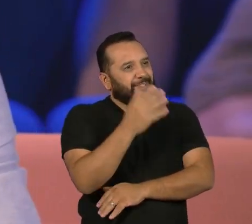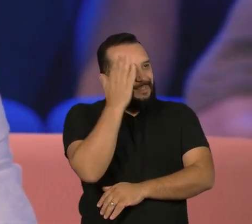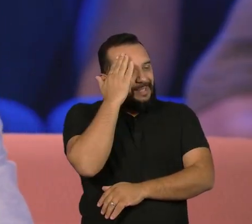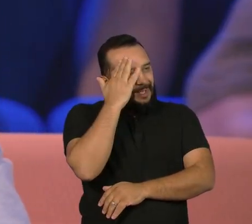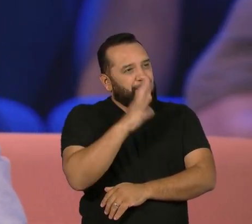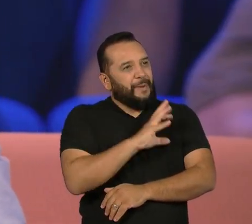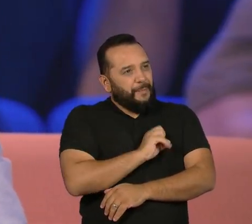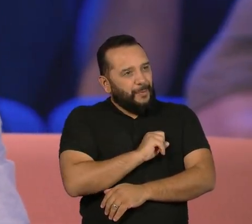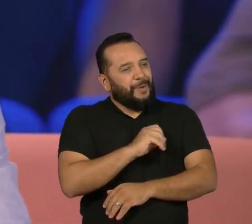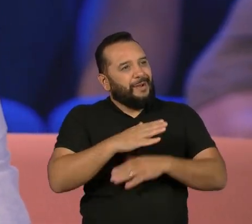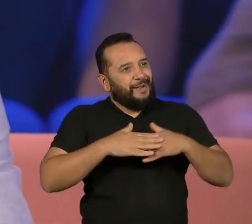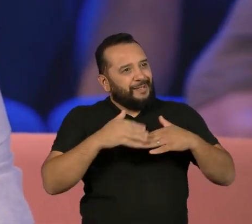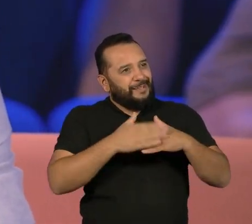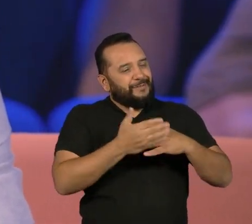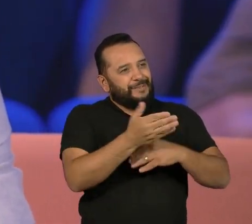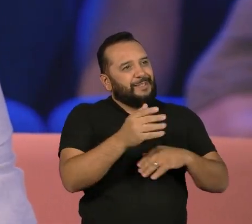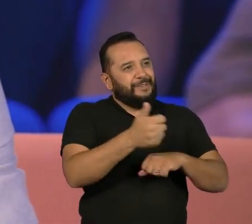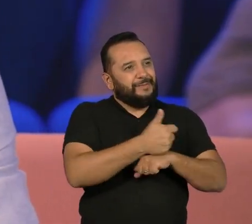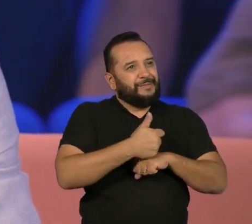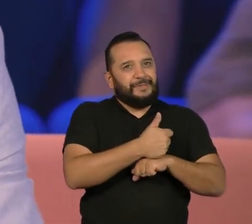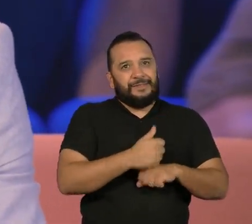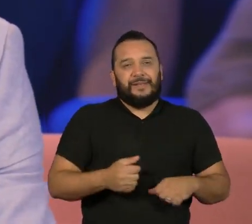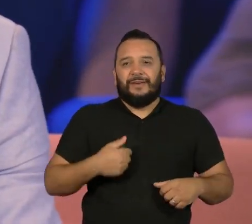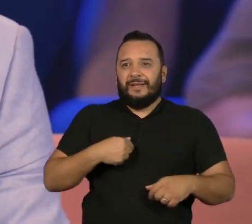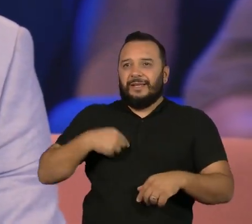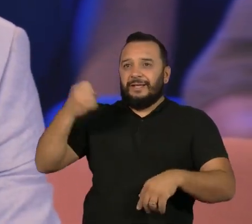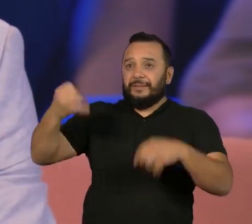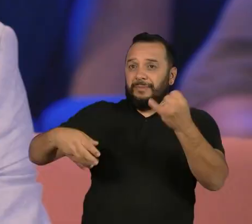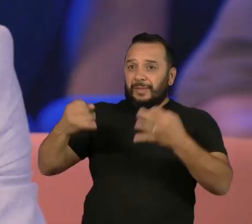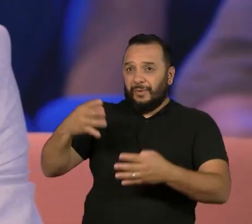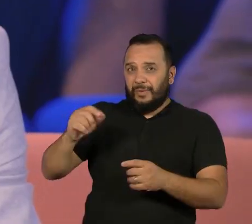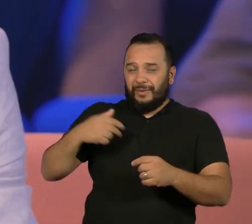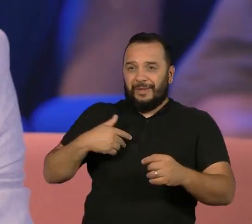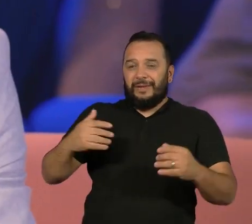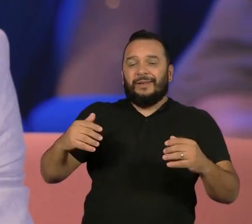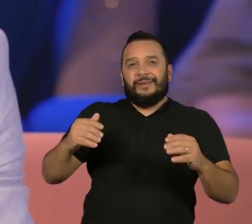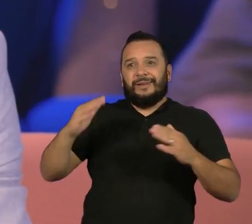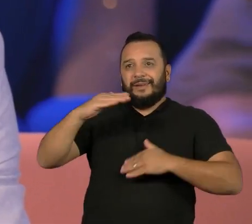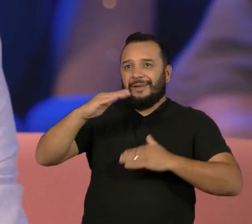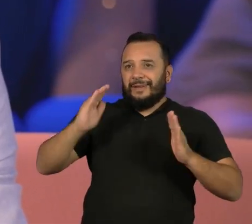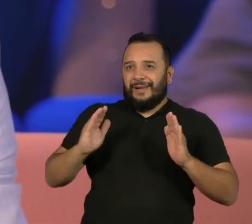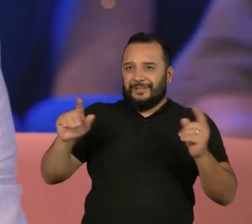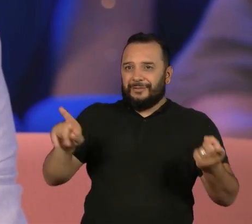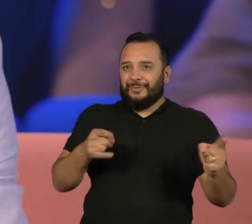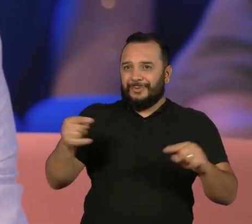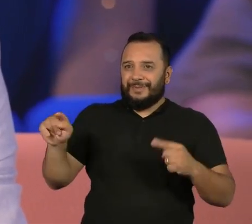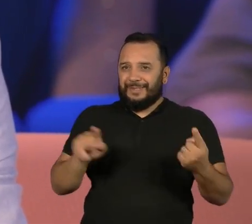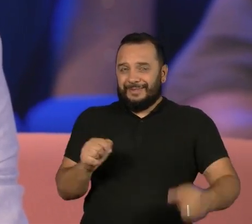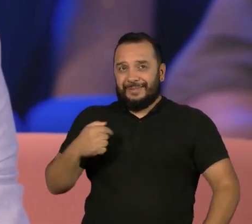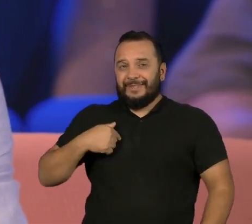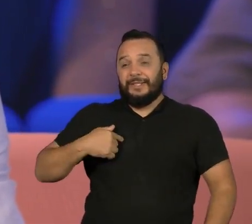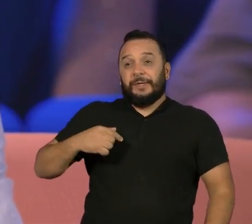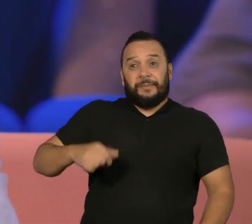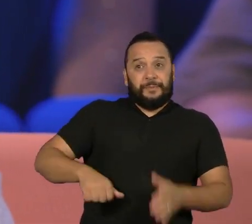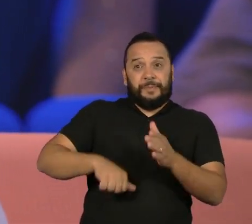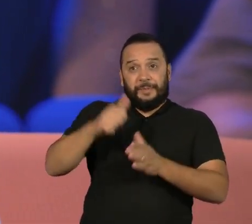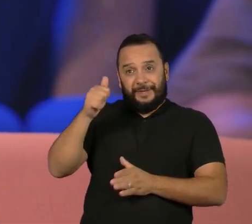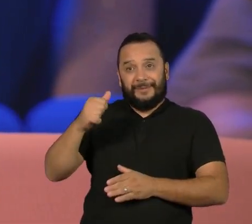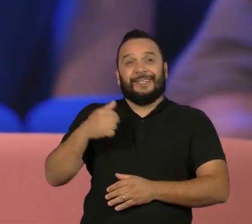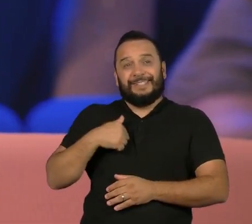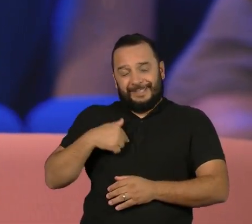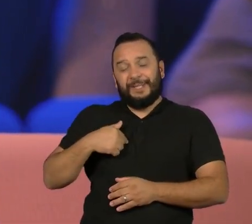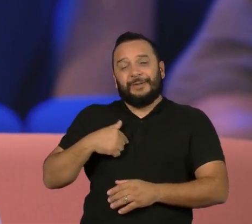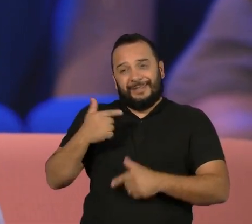amor, o seu carinho, o seu talento, né? Ela falou essa história da caixa de som, meu primeiro CNPJ